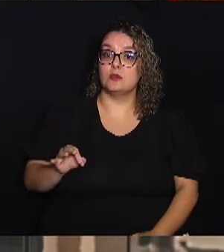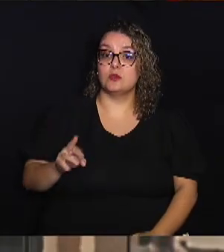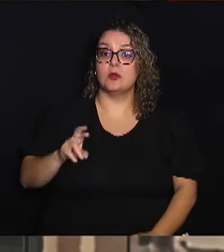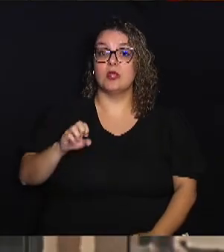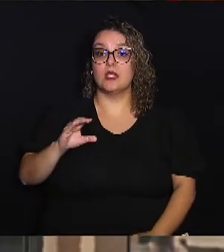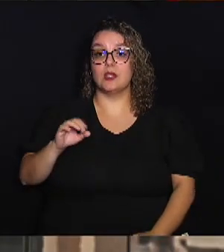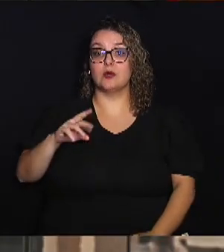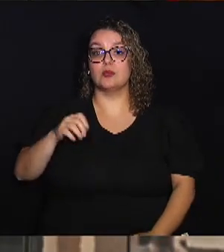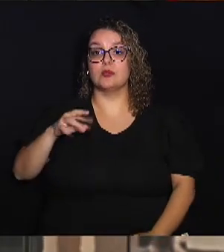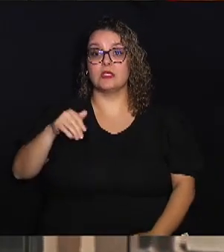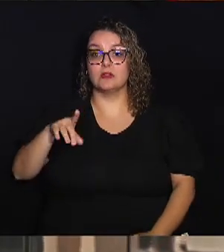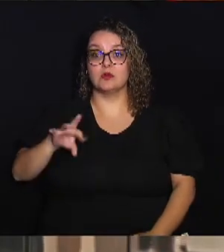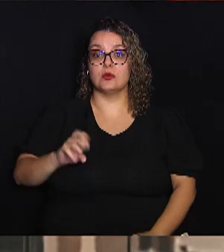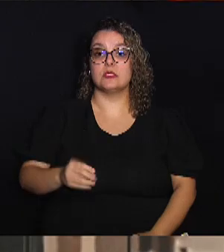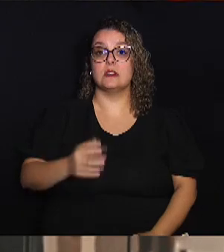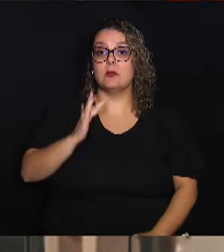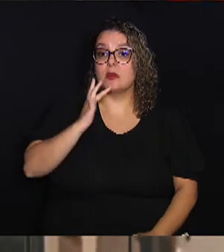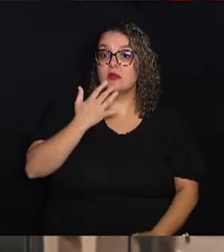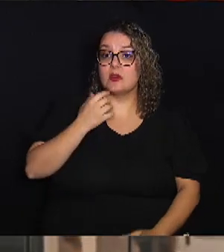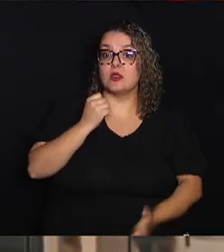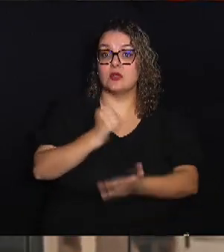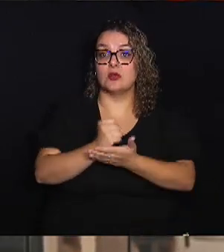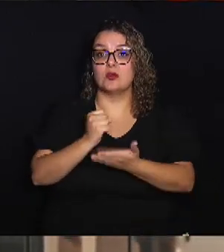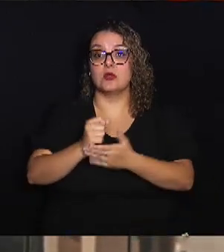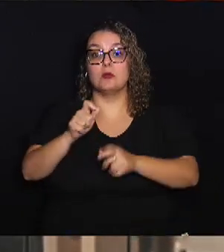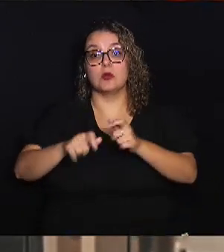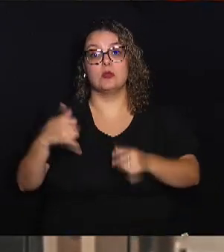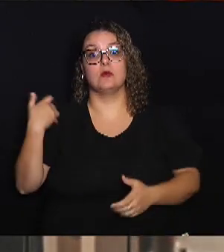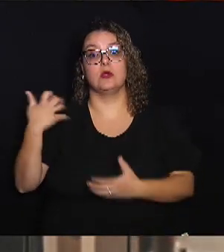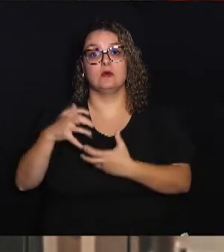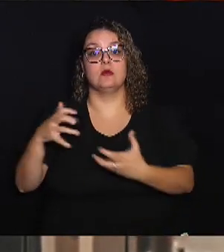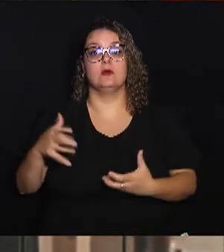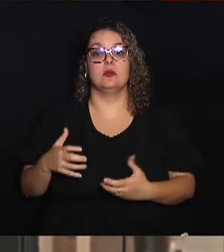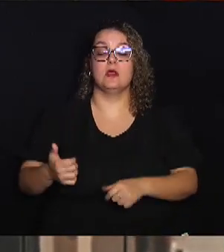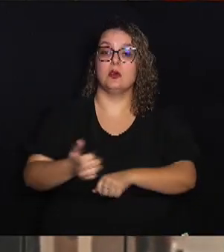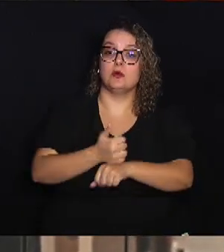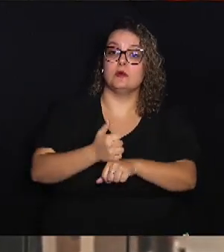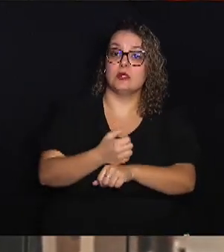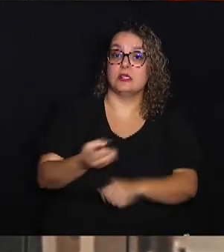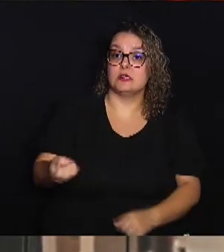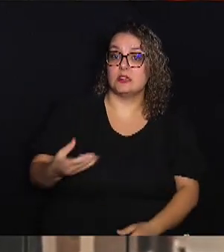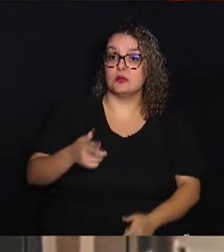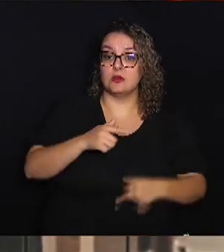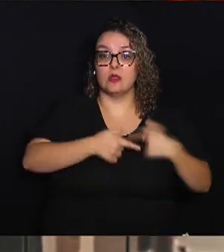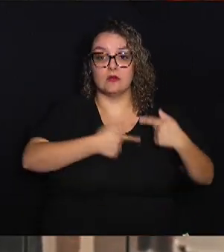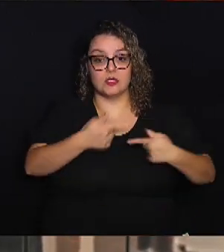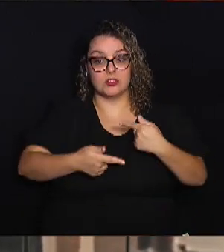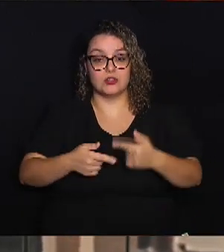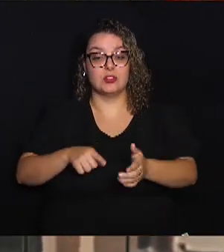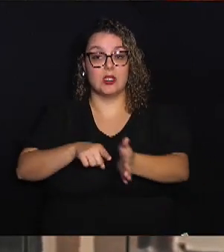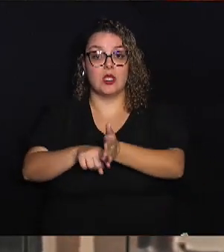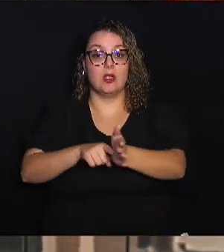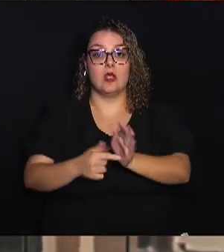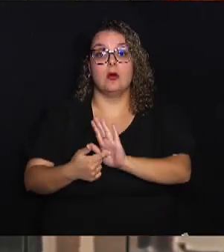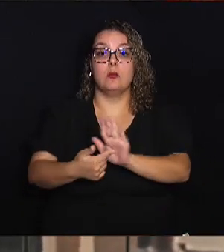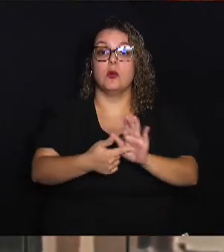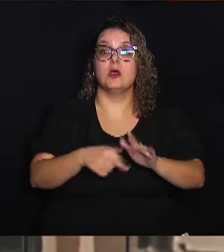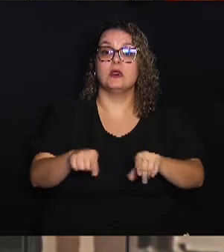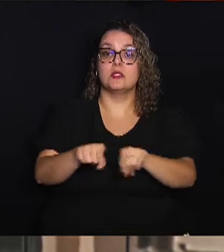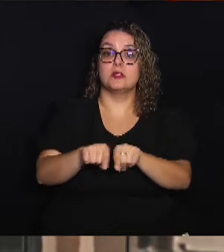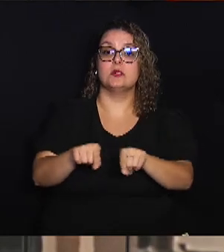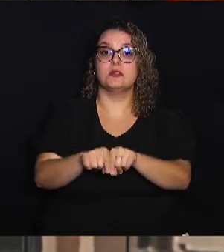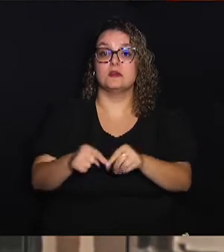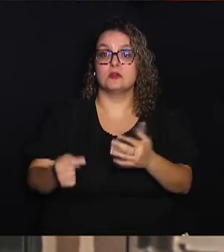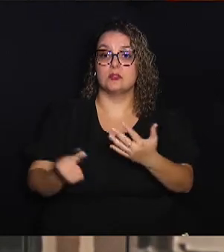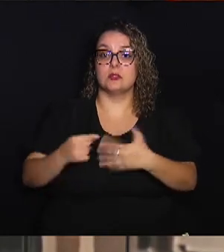recrutadores preferem contratar gente mais velha aos profissionais da nova geração. E a pesquisa mostra também